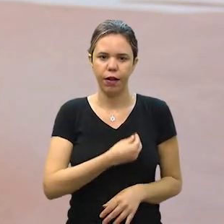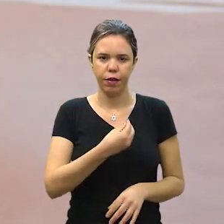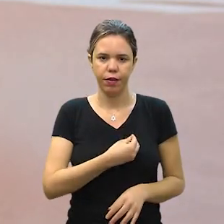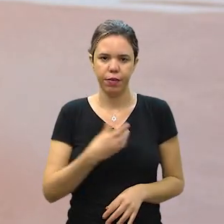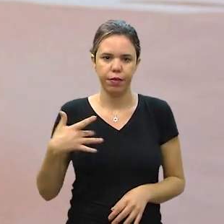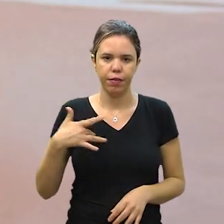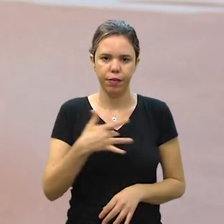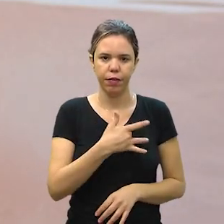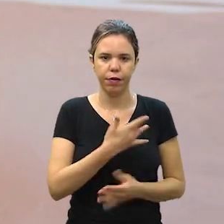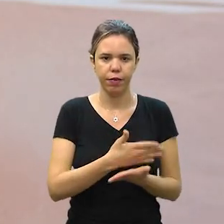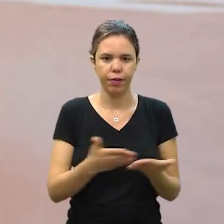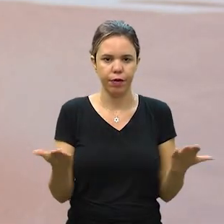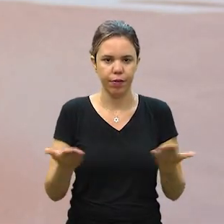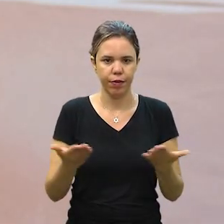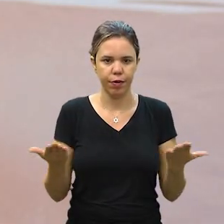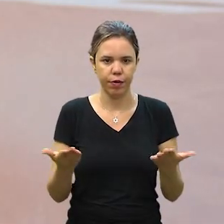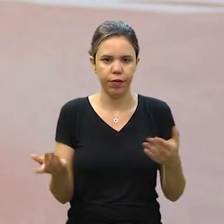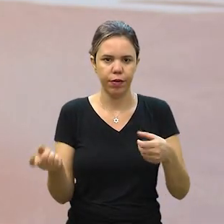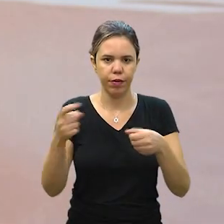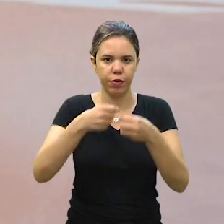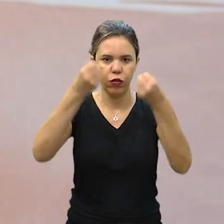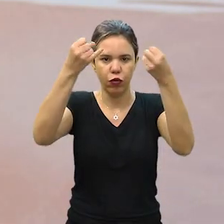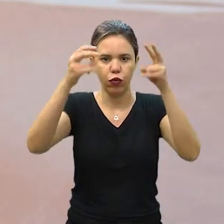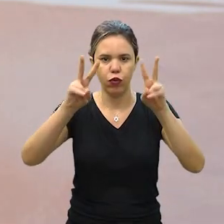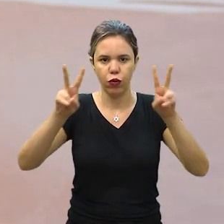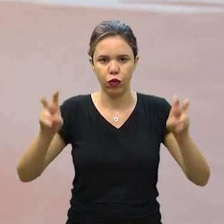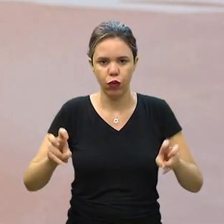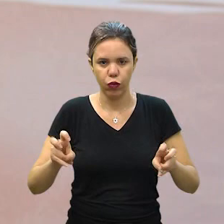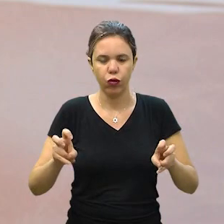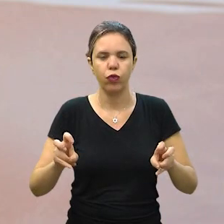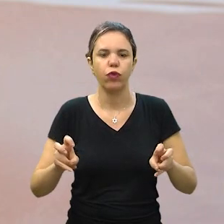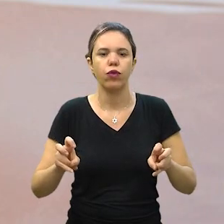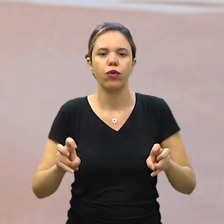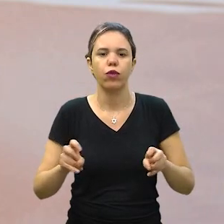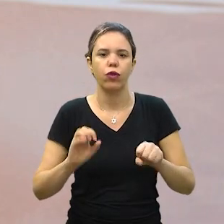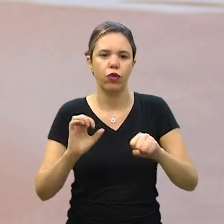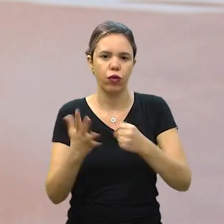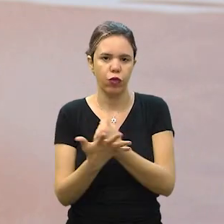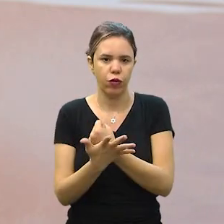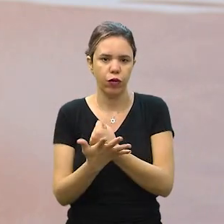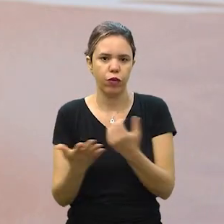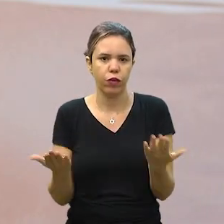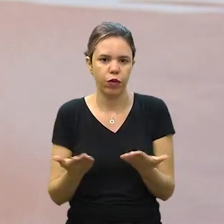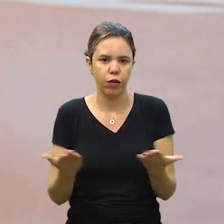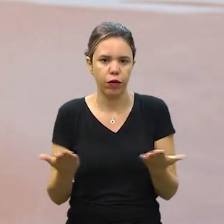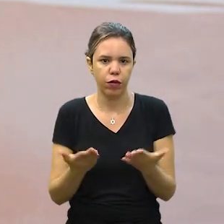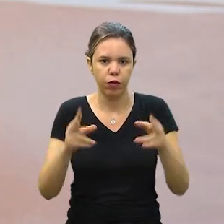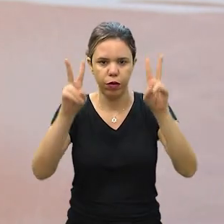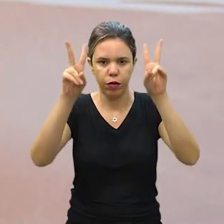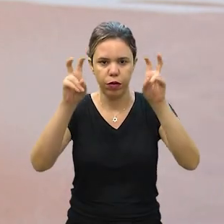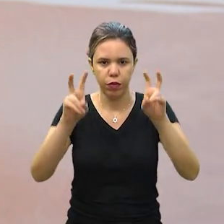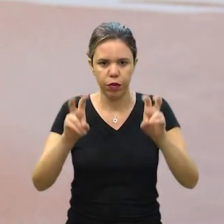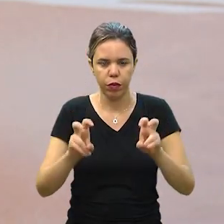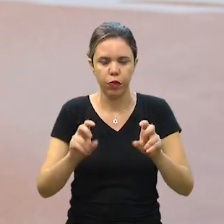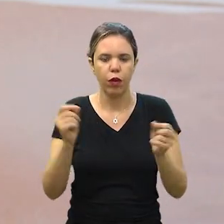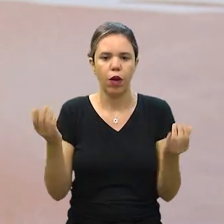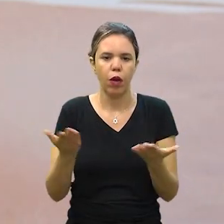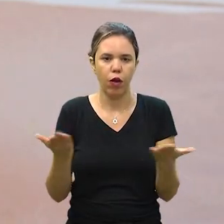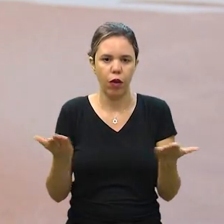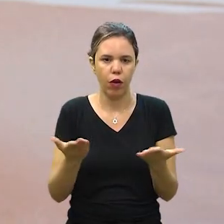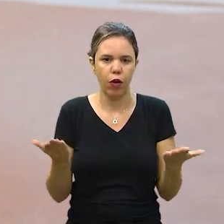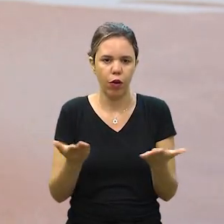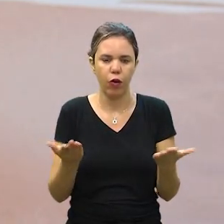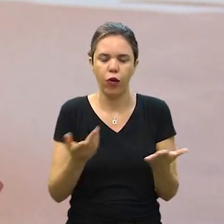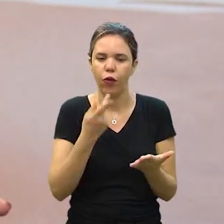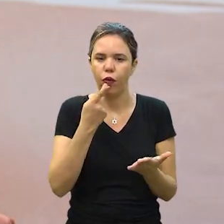Olá, Saúde é Vida começando e hoje eu volto a falar sobre Covid-19. É o nosso tema, mas